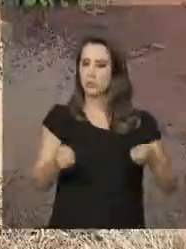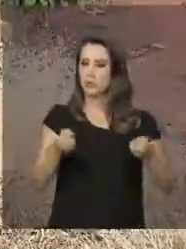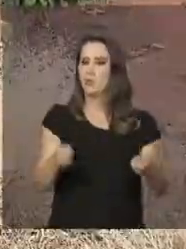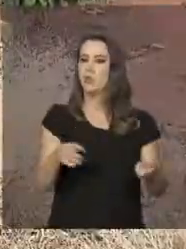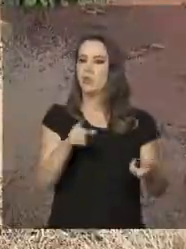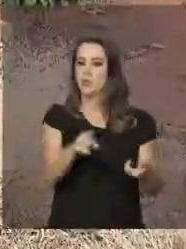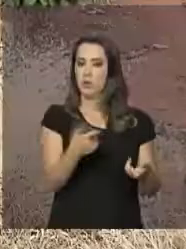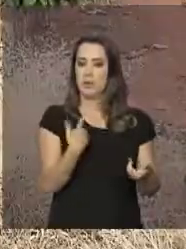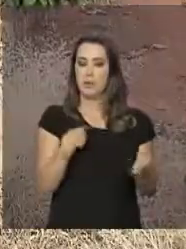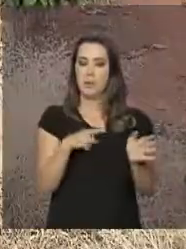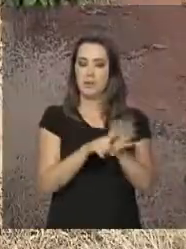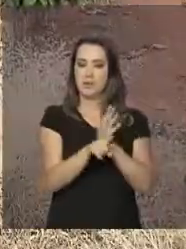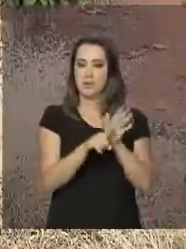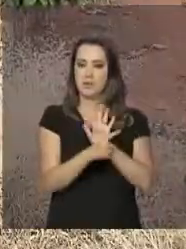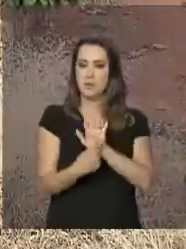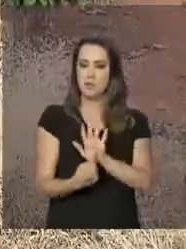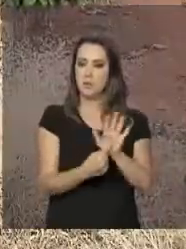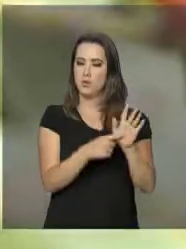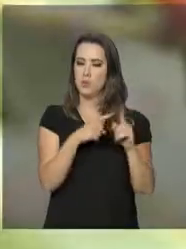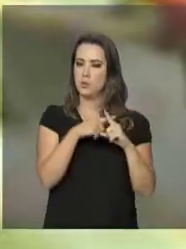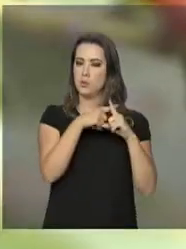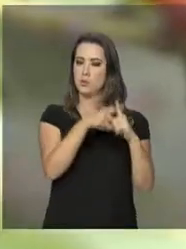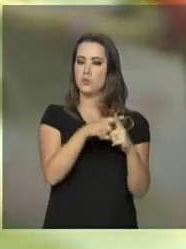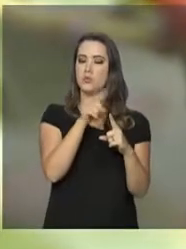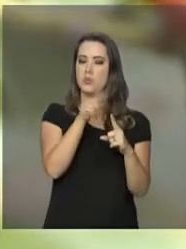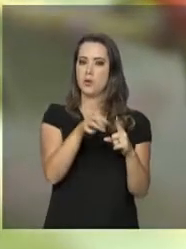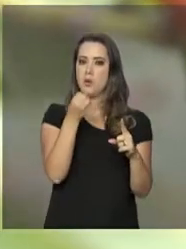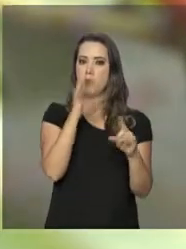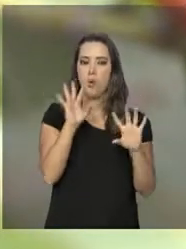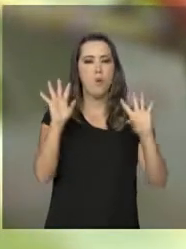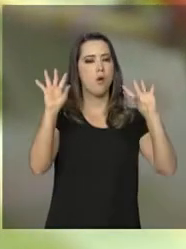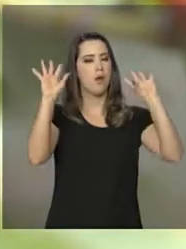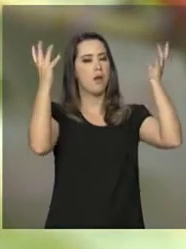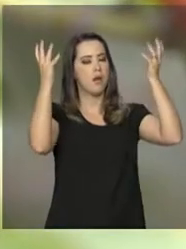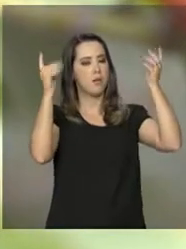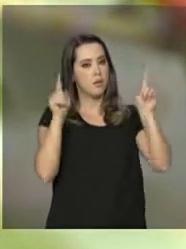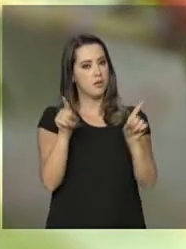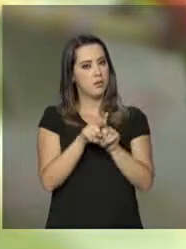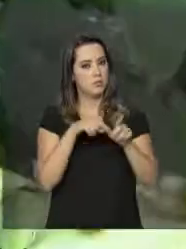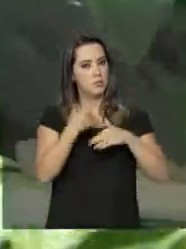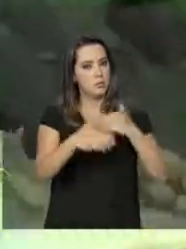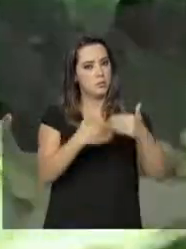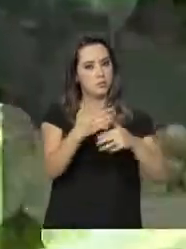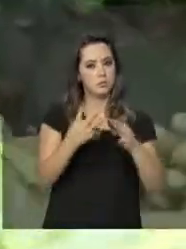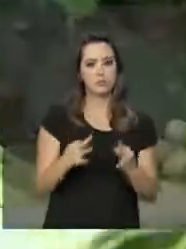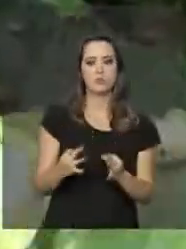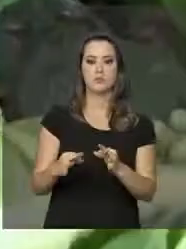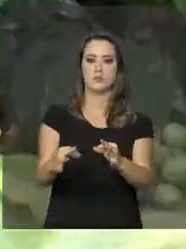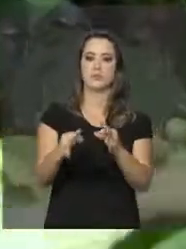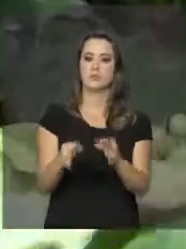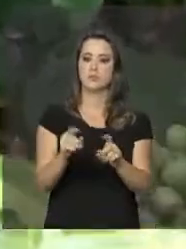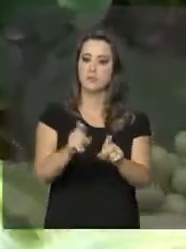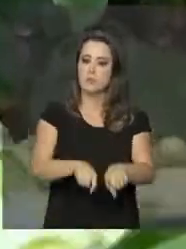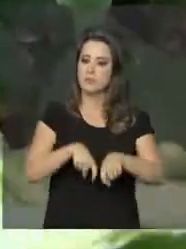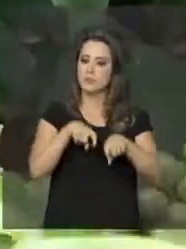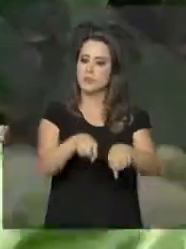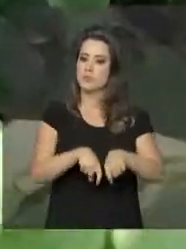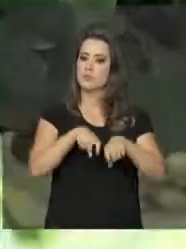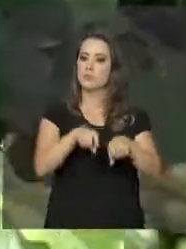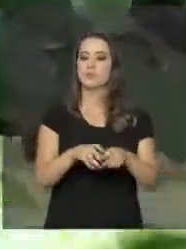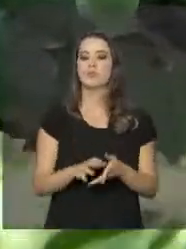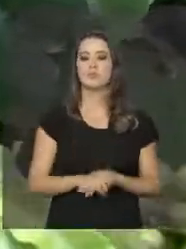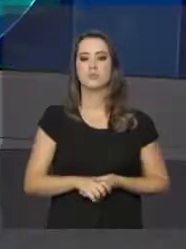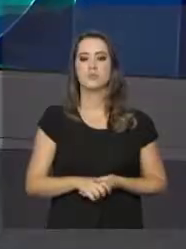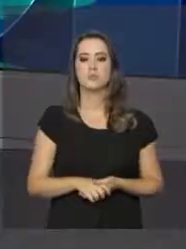conab o resultado positivo é fruto de boas condições climáticas e do avanço tecnológico na produtividade do